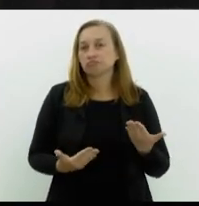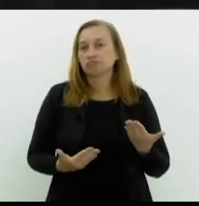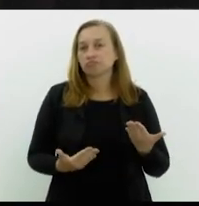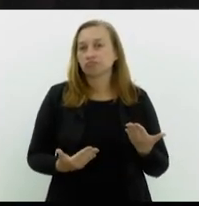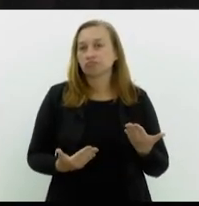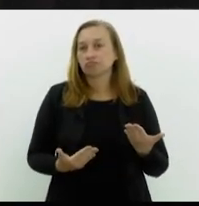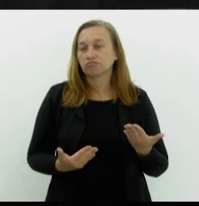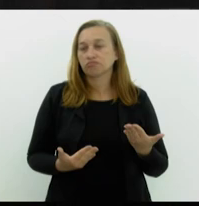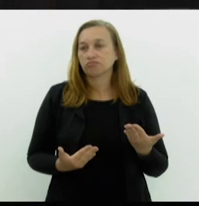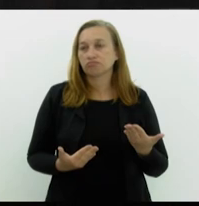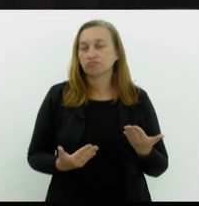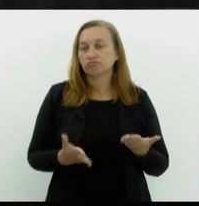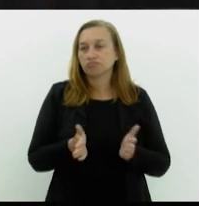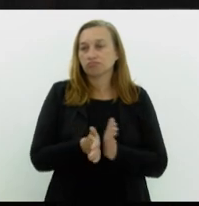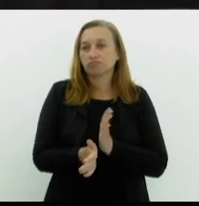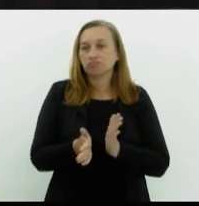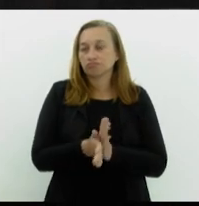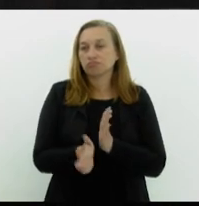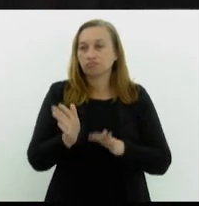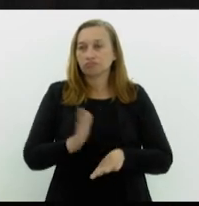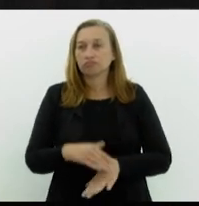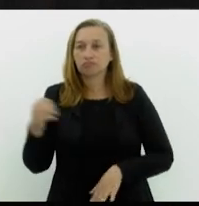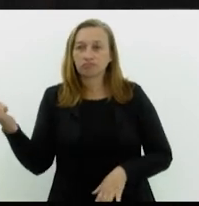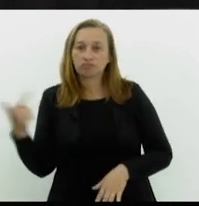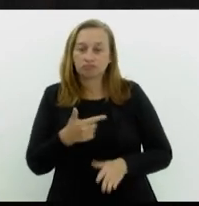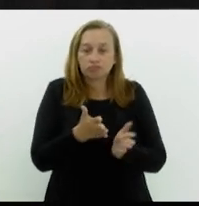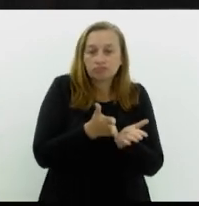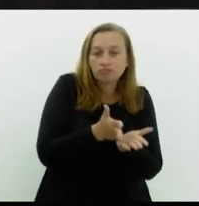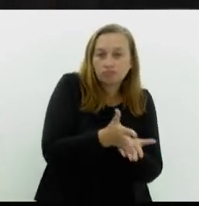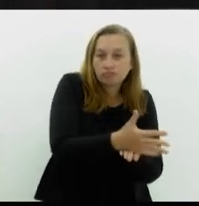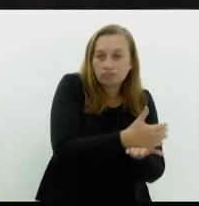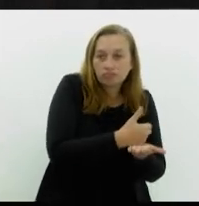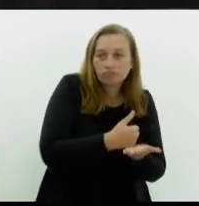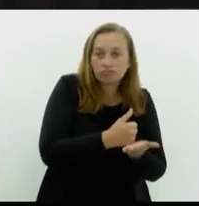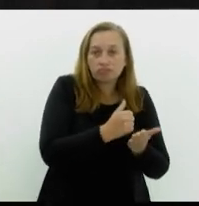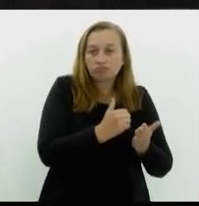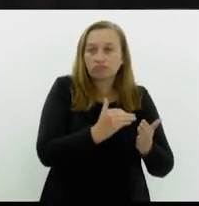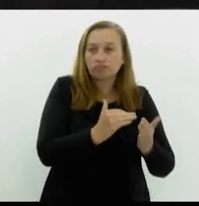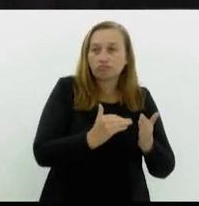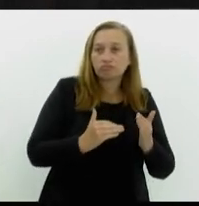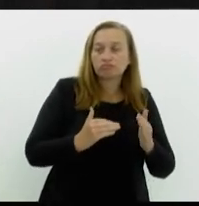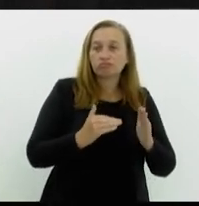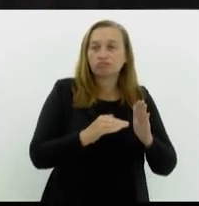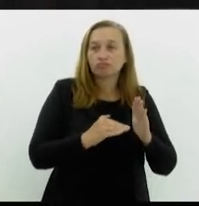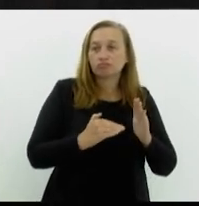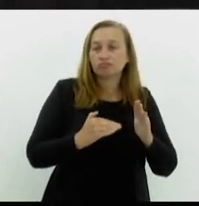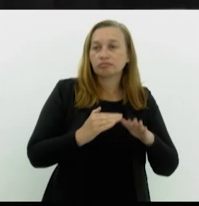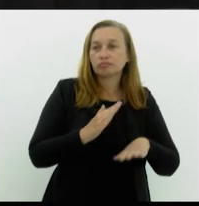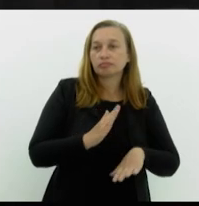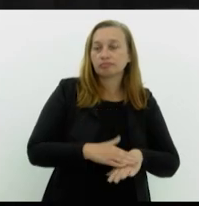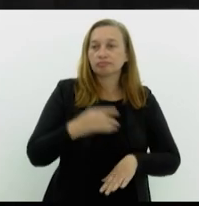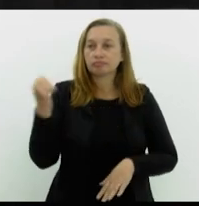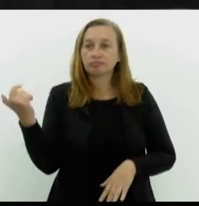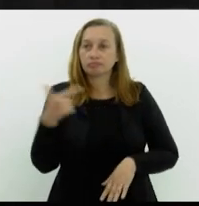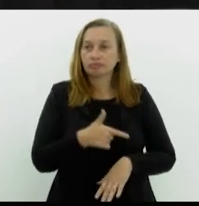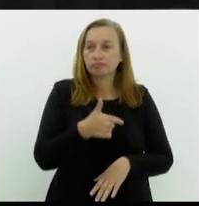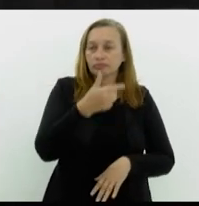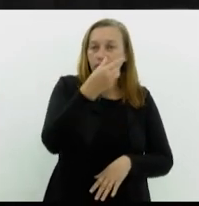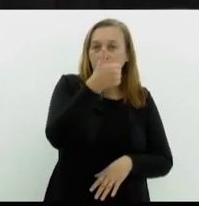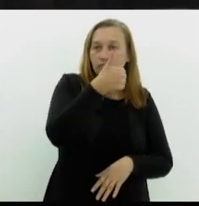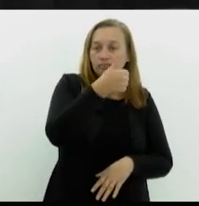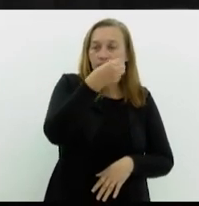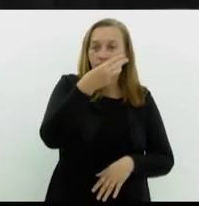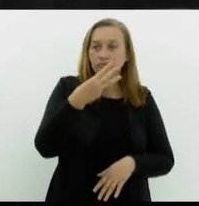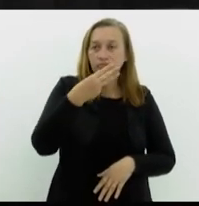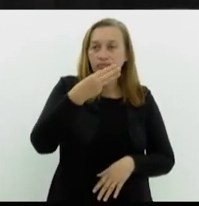de despesa maior que a receita, superior, em média, a 13 bilhões